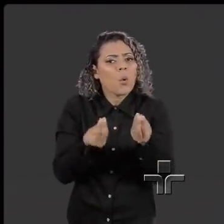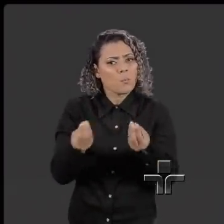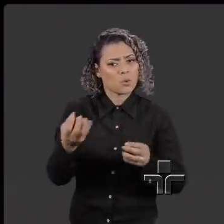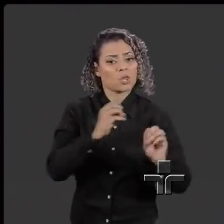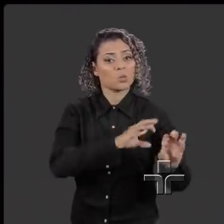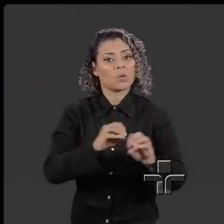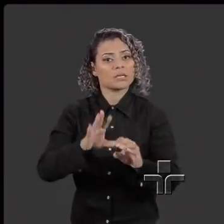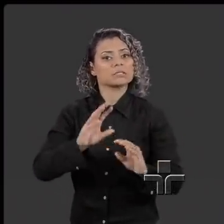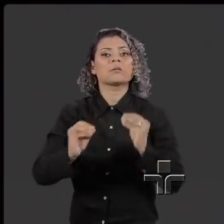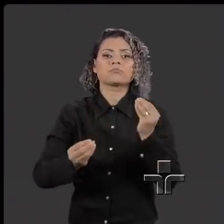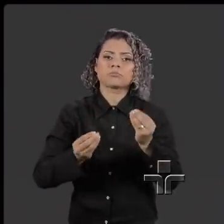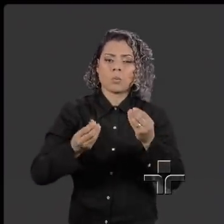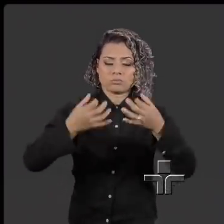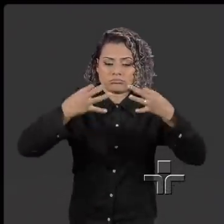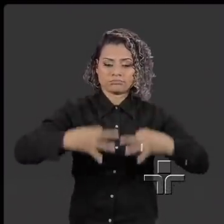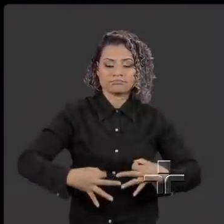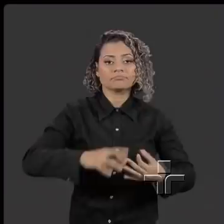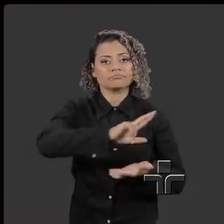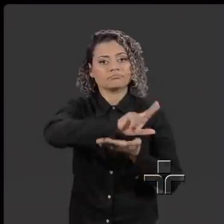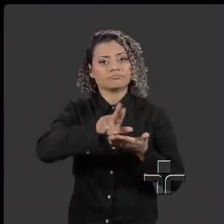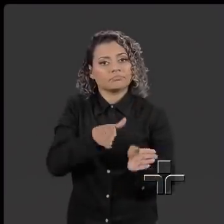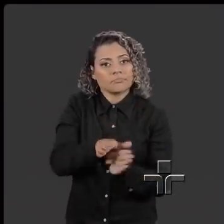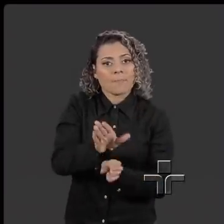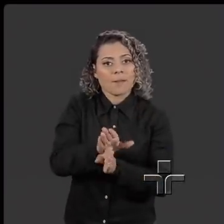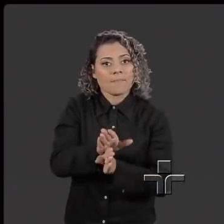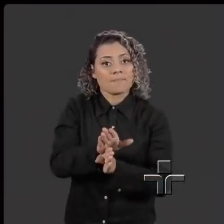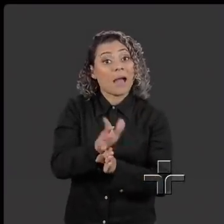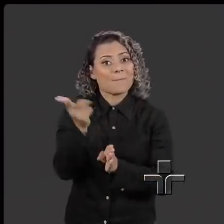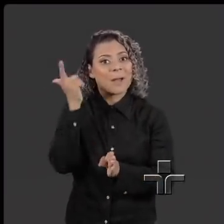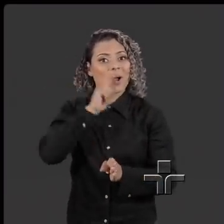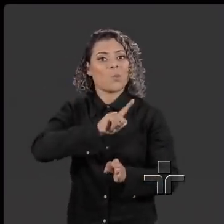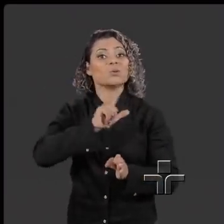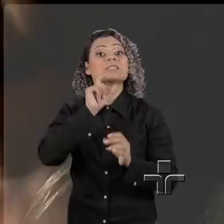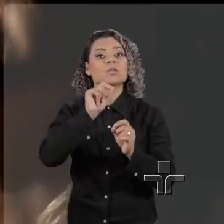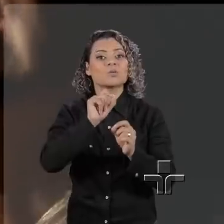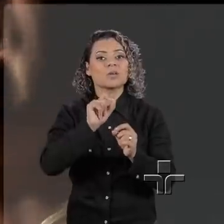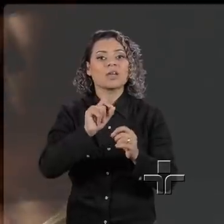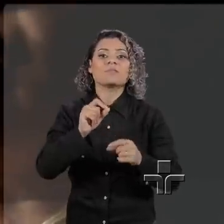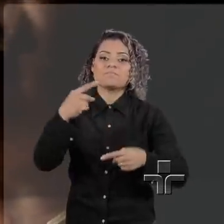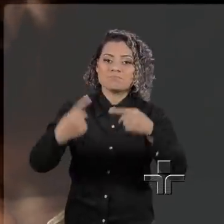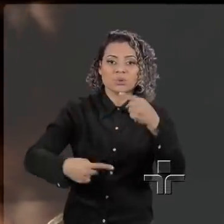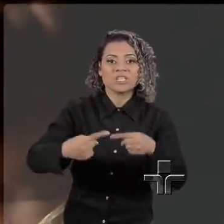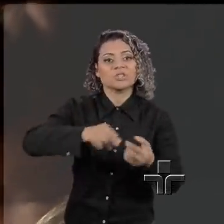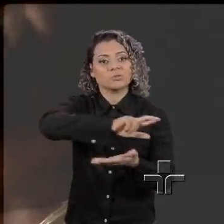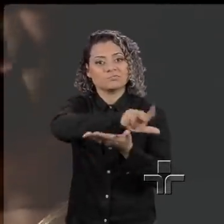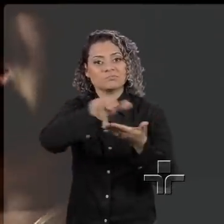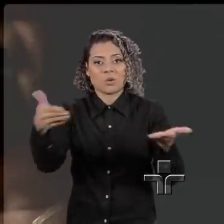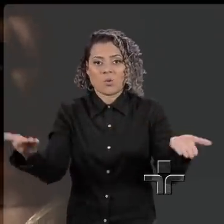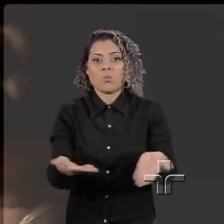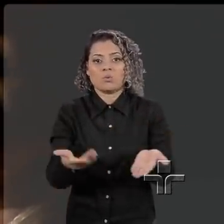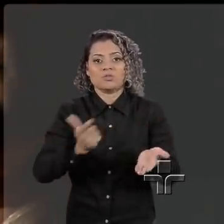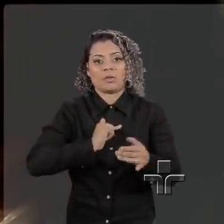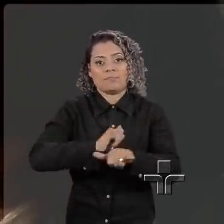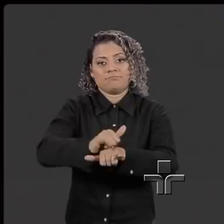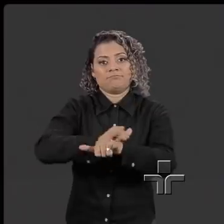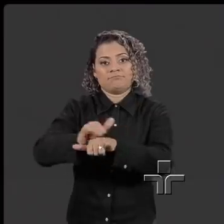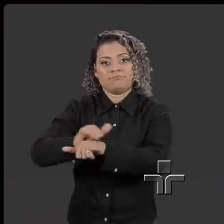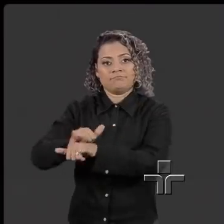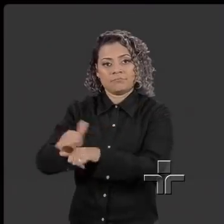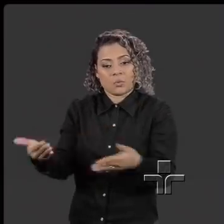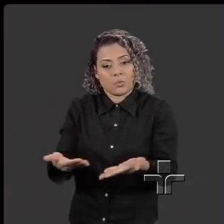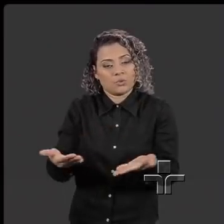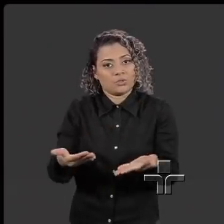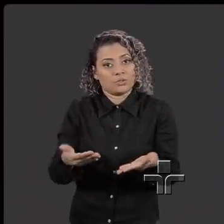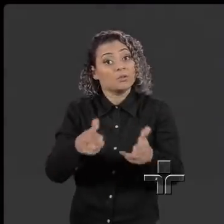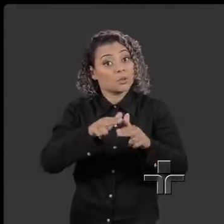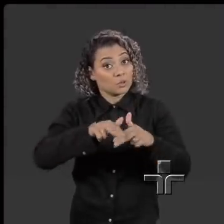nas escolas. Nós temos que começar por aí até chegar na cúpula, que é onde hoje a Lava Jato está atuando. Nosso